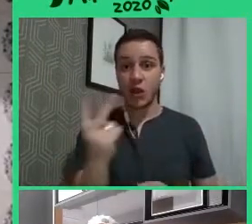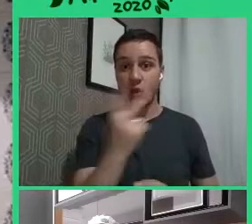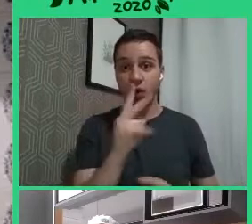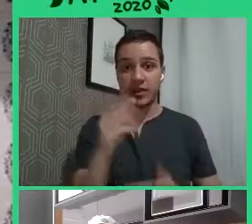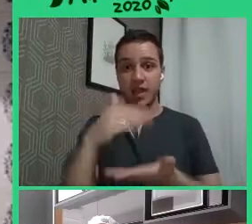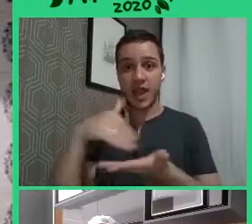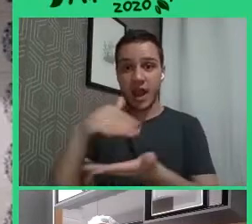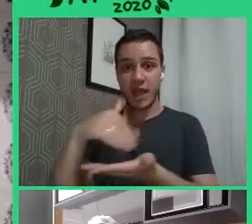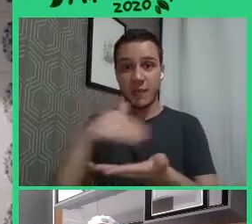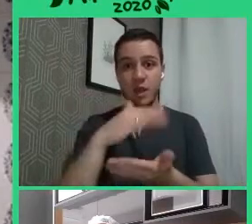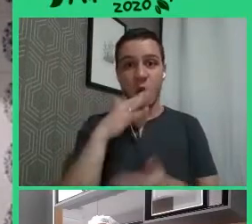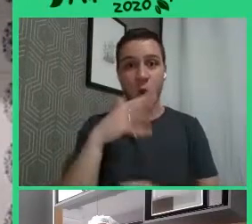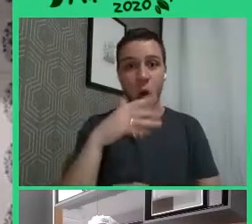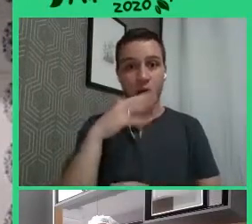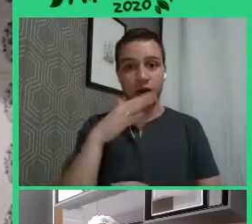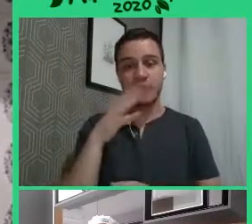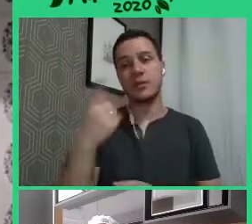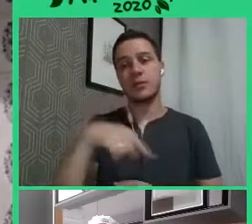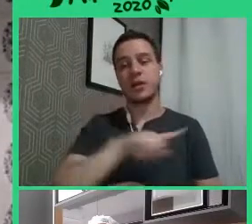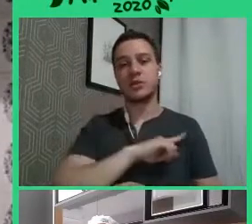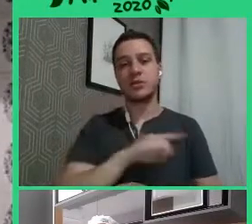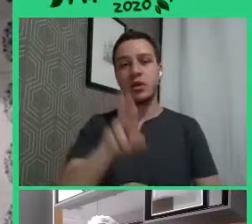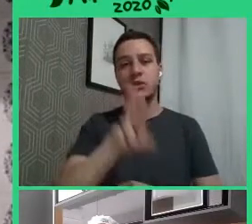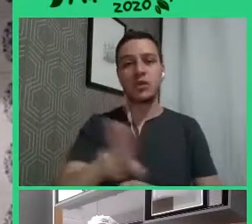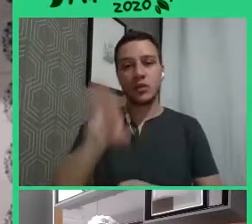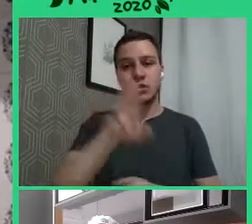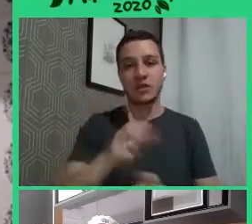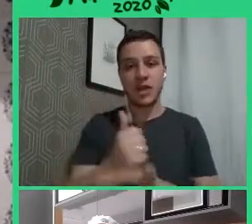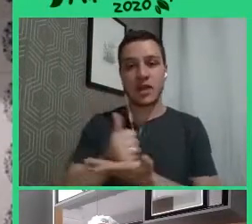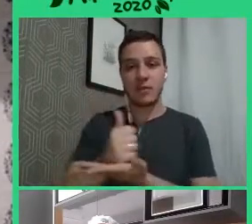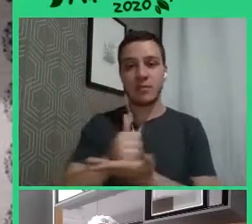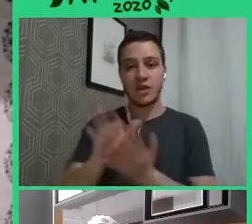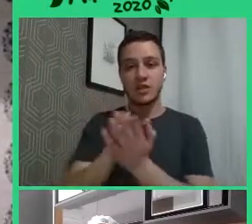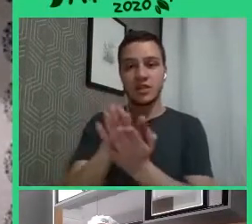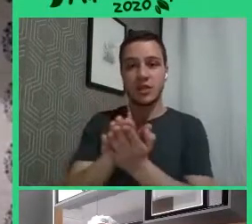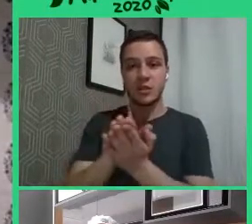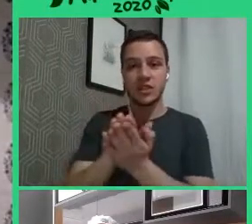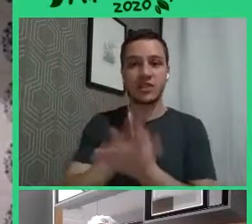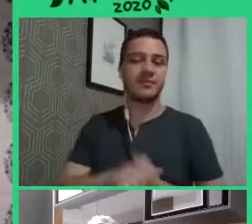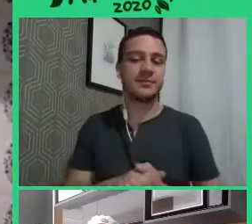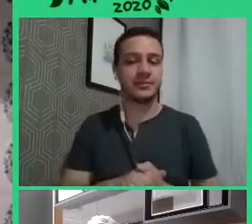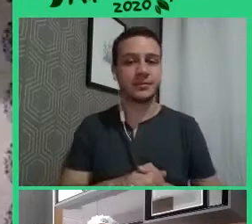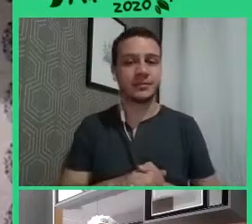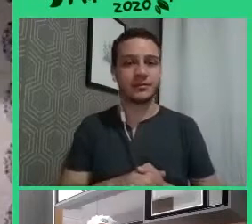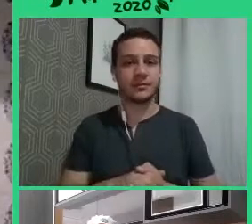coloridinhos, para a gente utilizar na base do sanduíche.